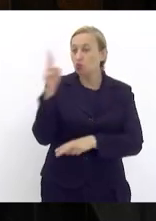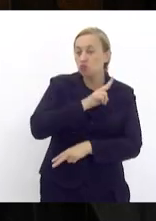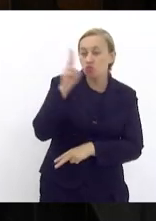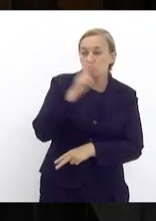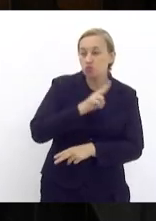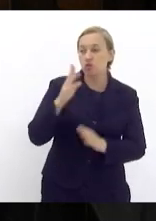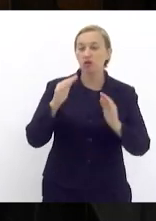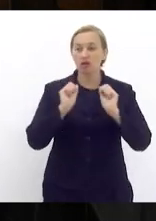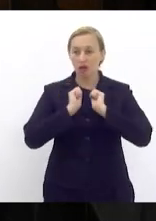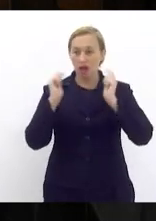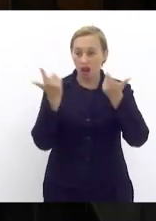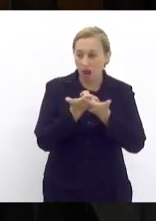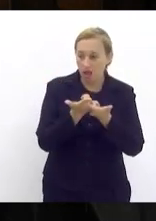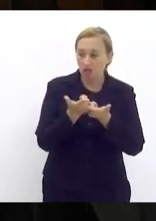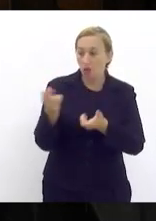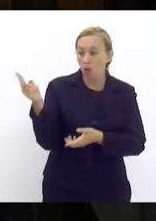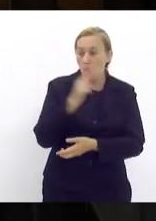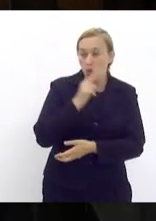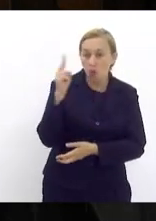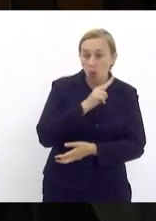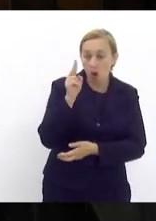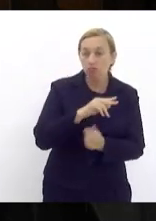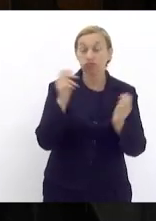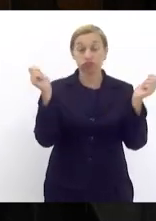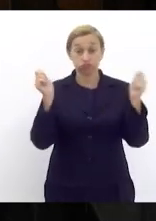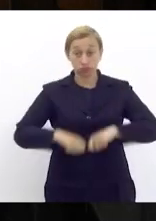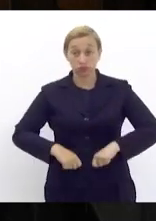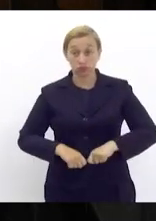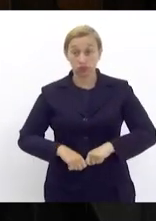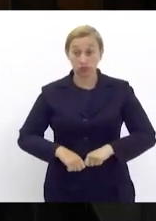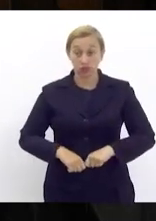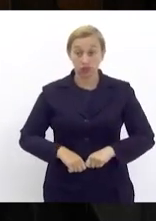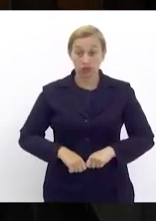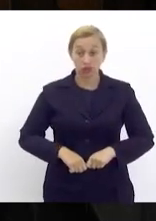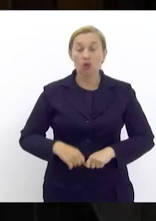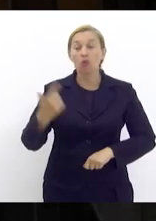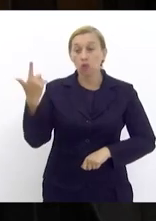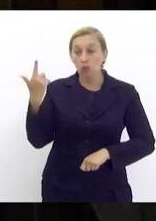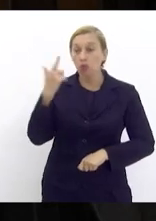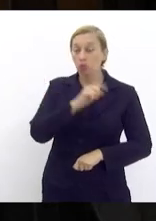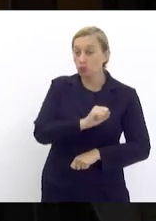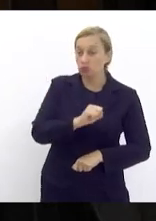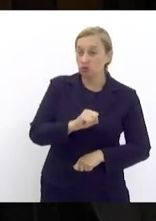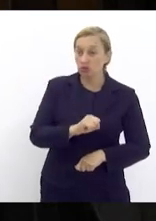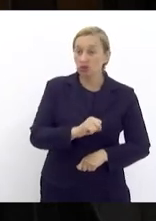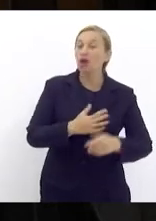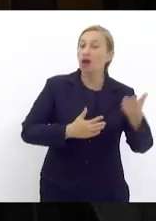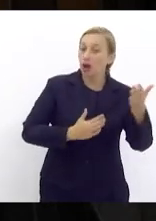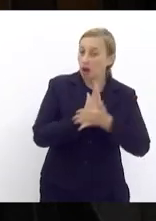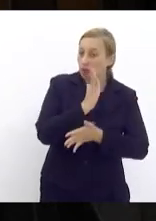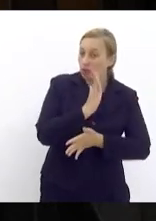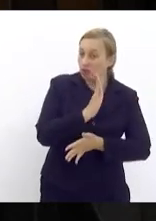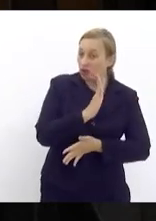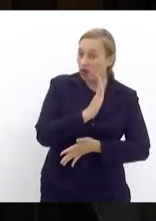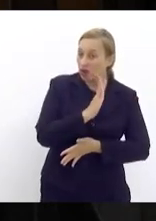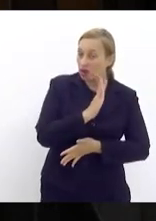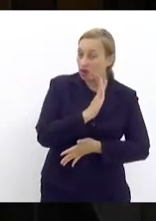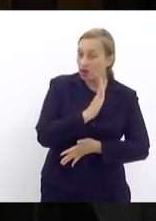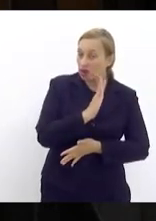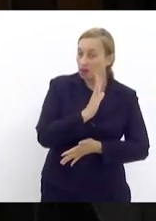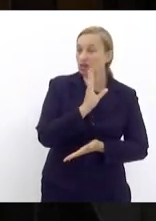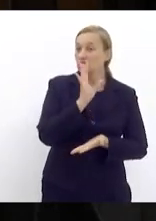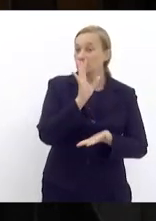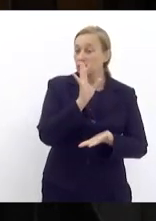Assembleia e o mais breve possível a gente consiga aprovar e